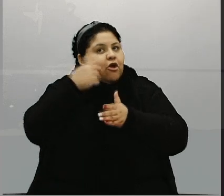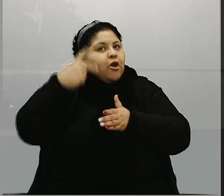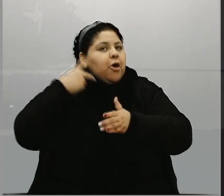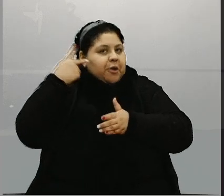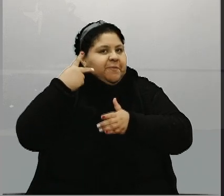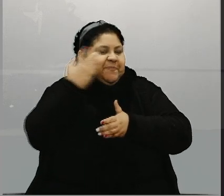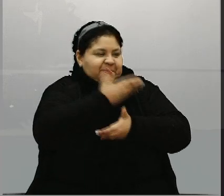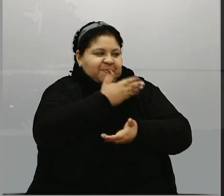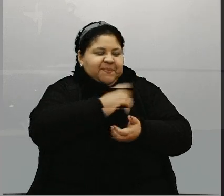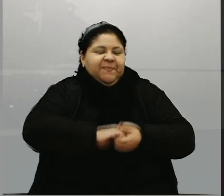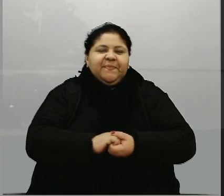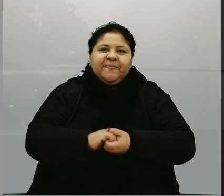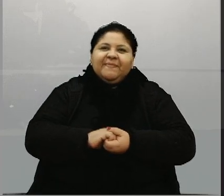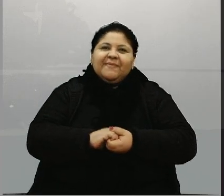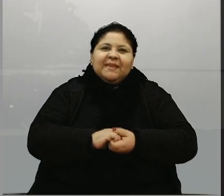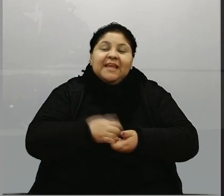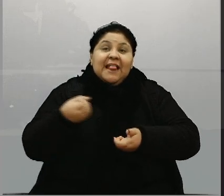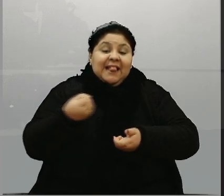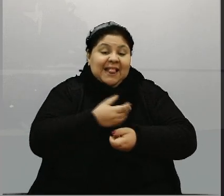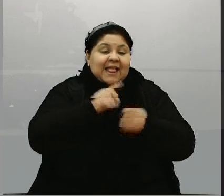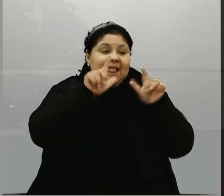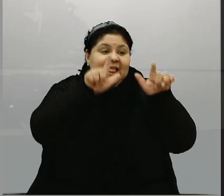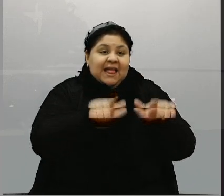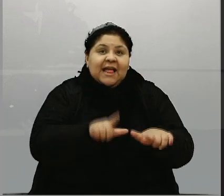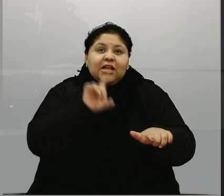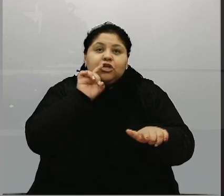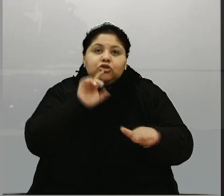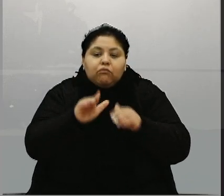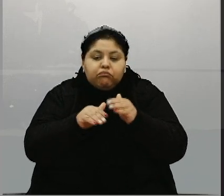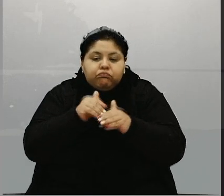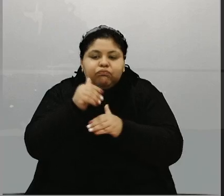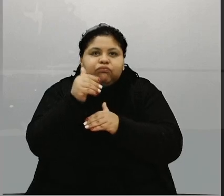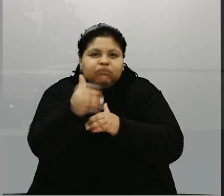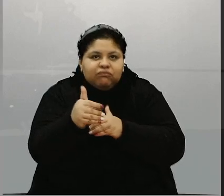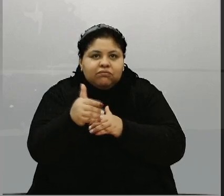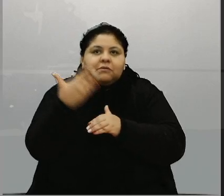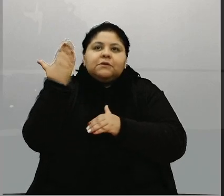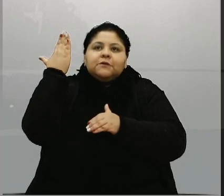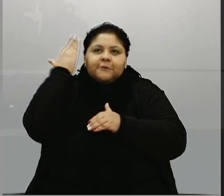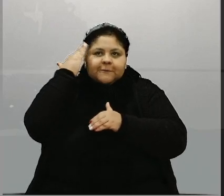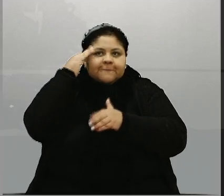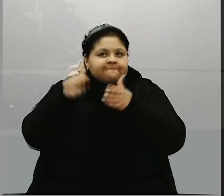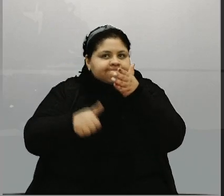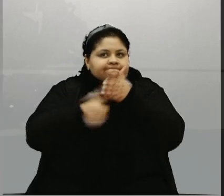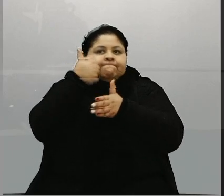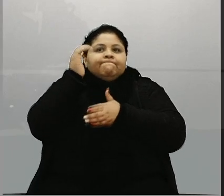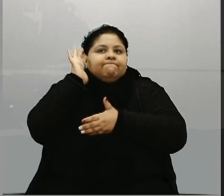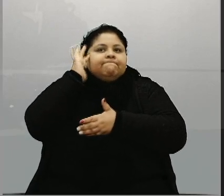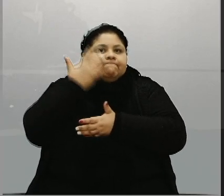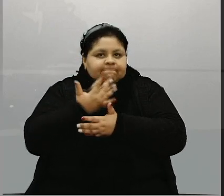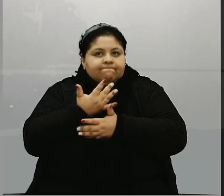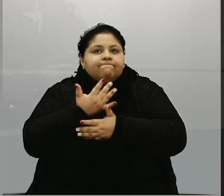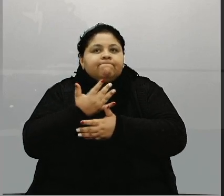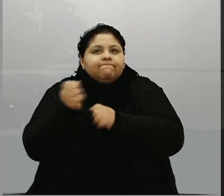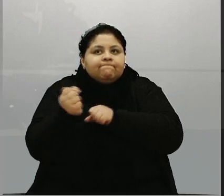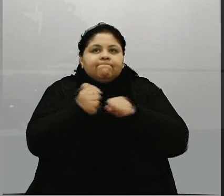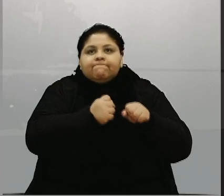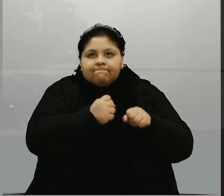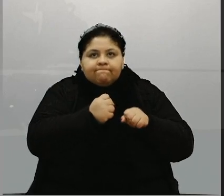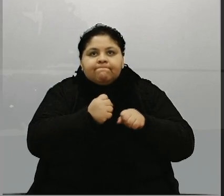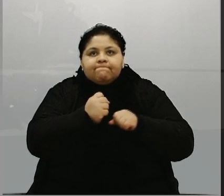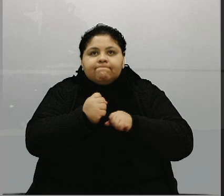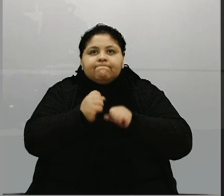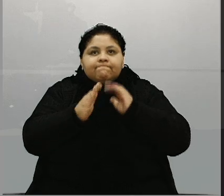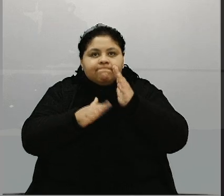ficando melhor. E essa nova sede é apenas um passo, pois sabemos que coisas melhores acontecerão para podermos ser cada